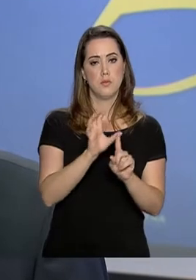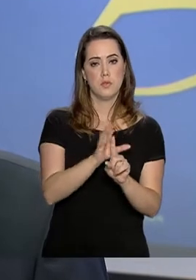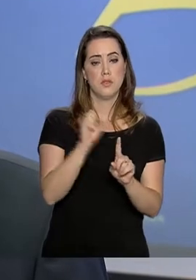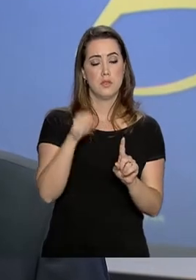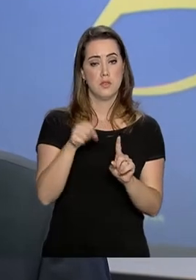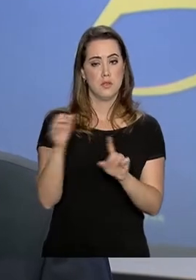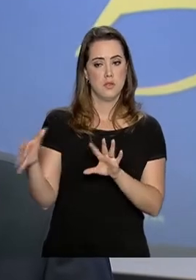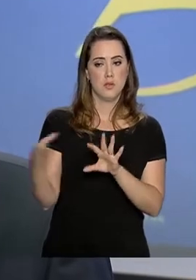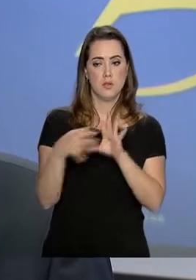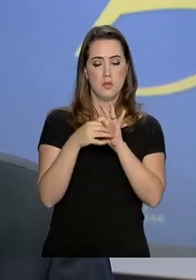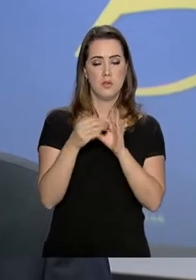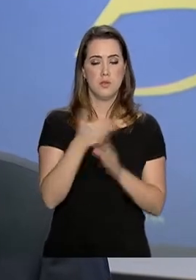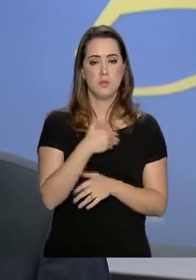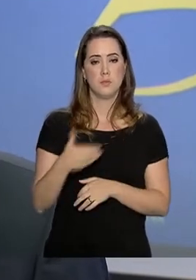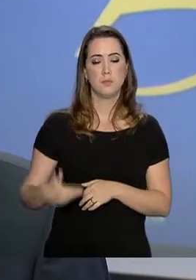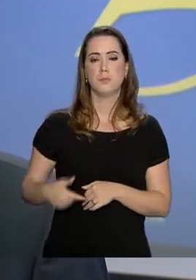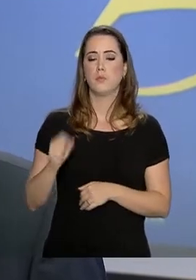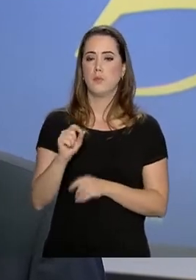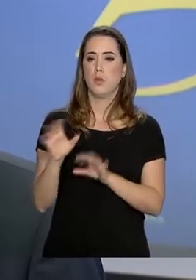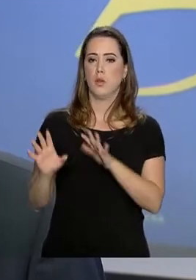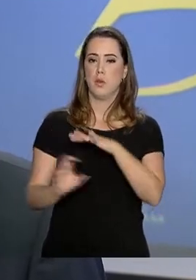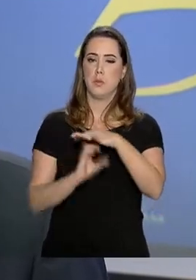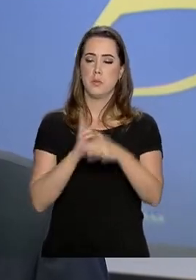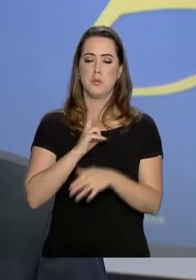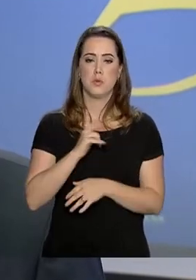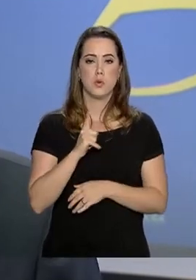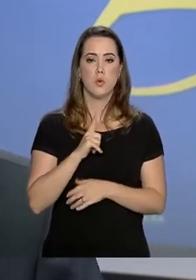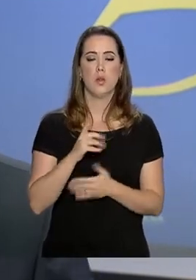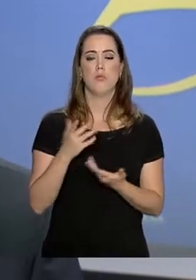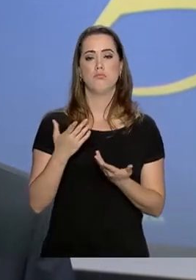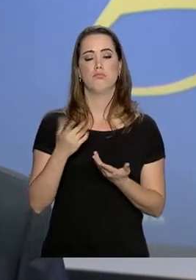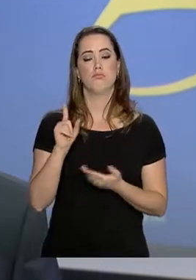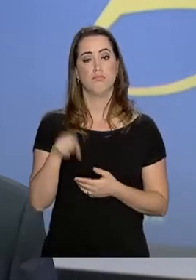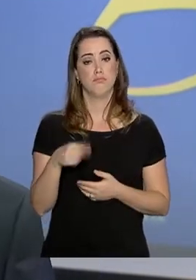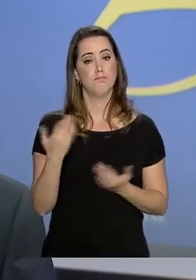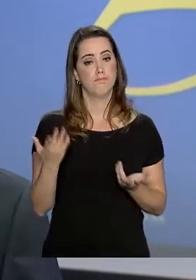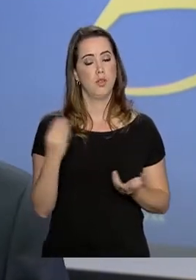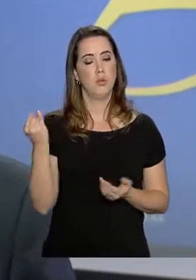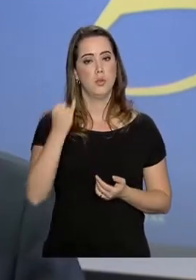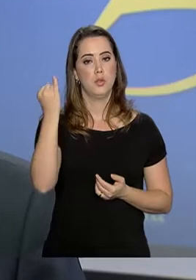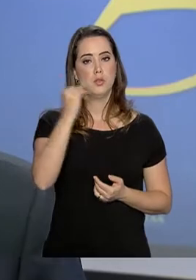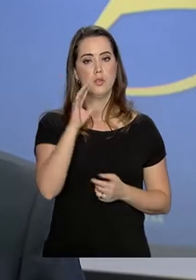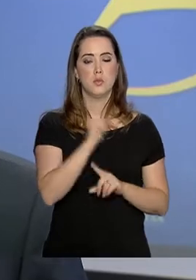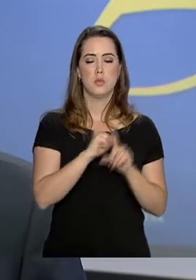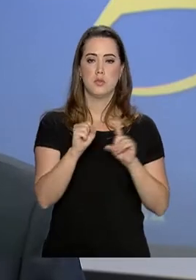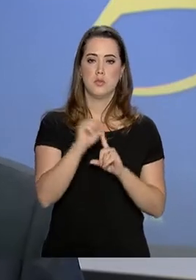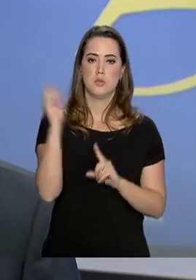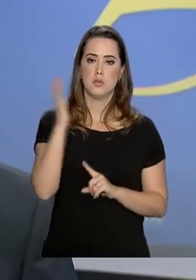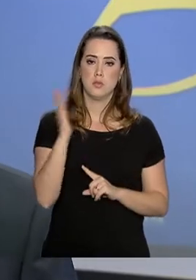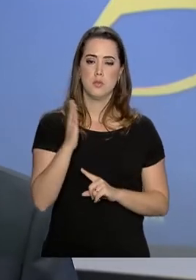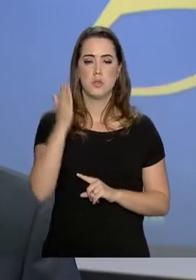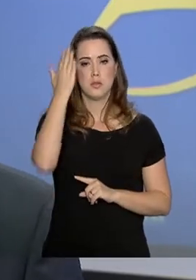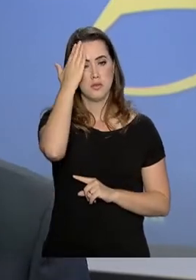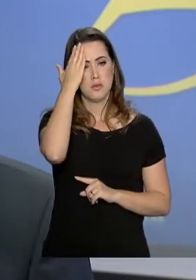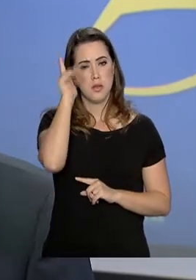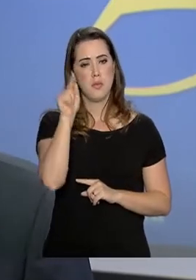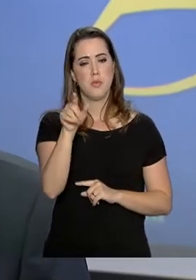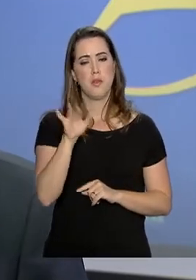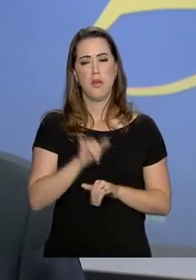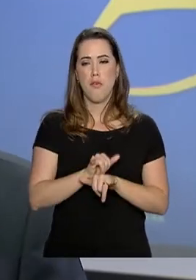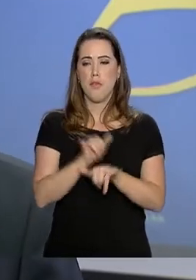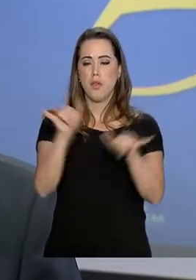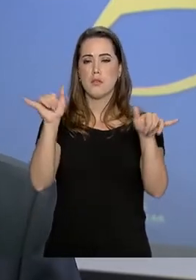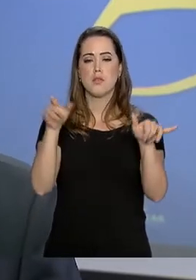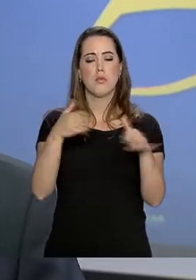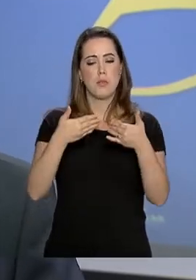exatamente da interação do poder público com o capital privado, com a iniciativa privada. É muito importante para a sociedade brasileira saber que o setor de aviação